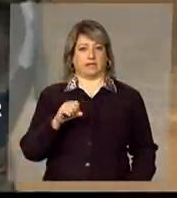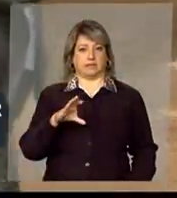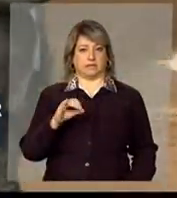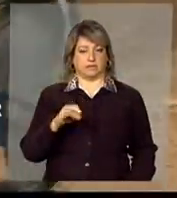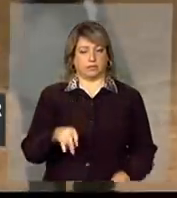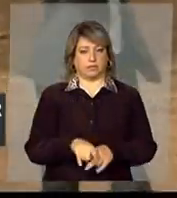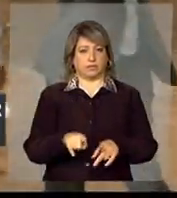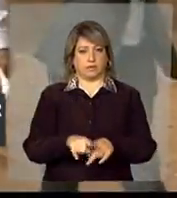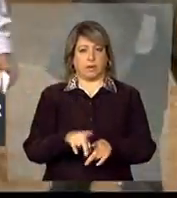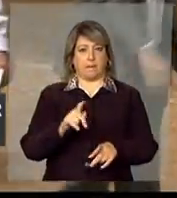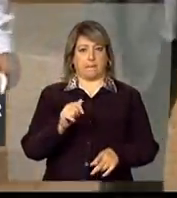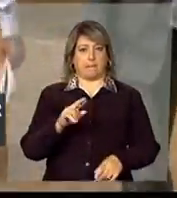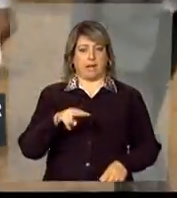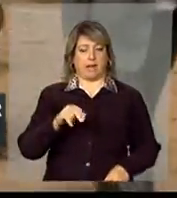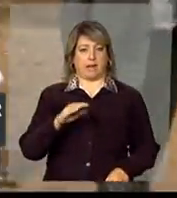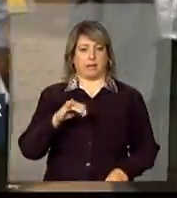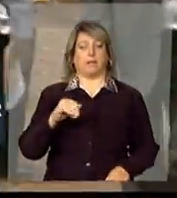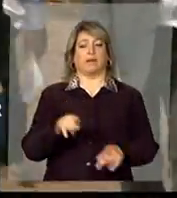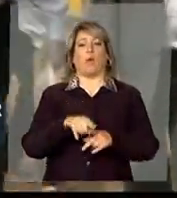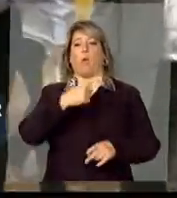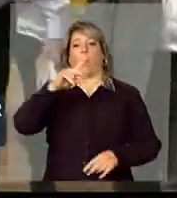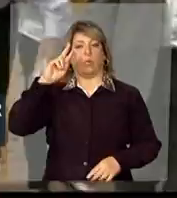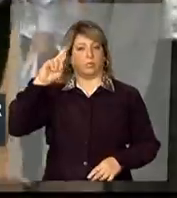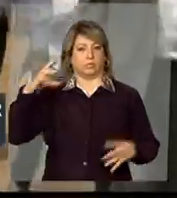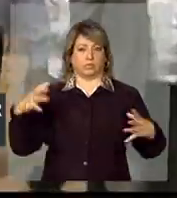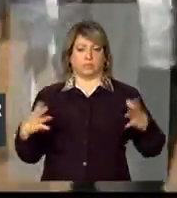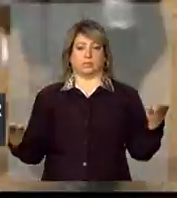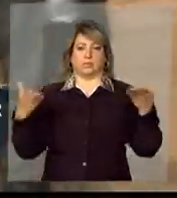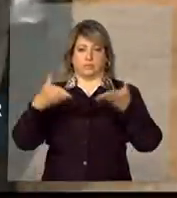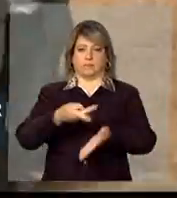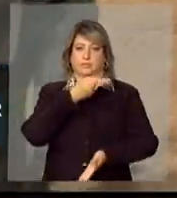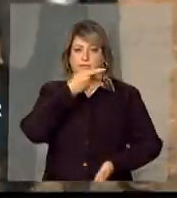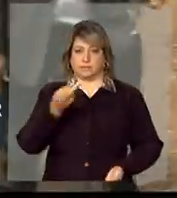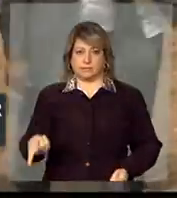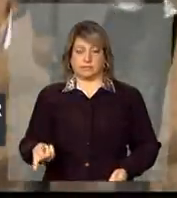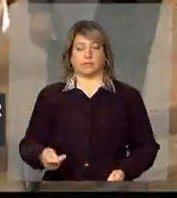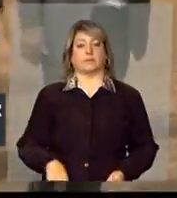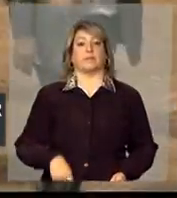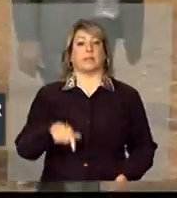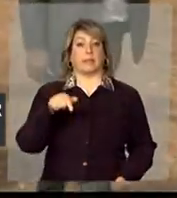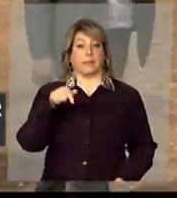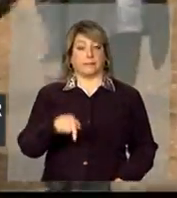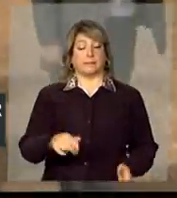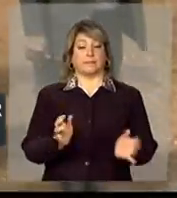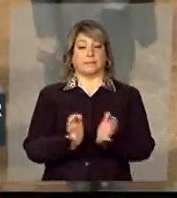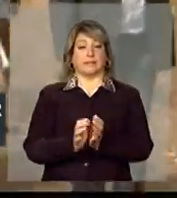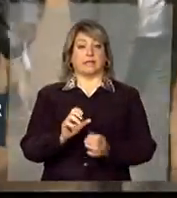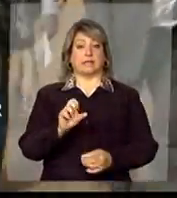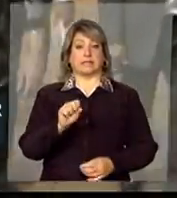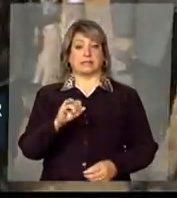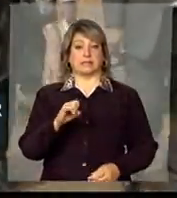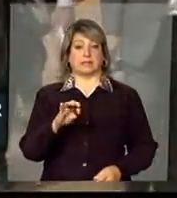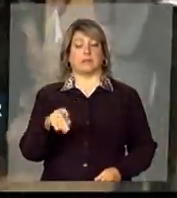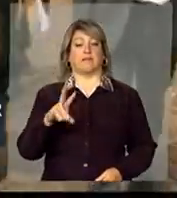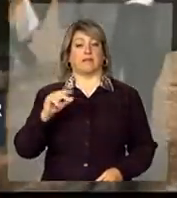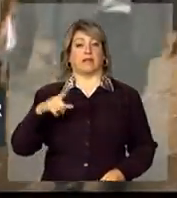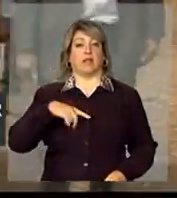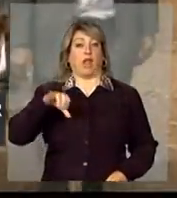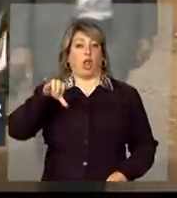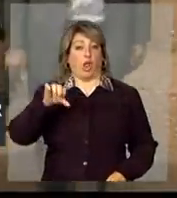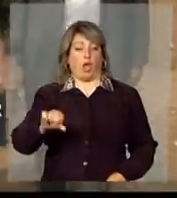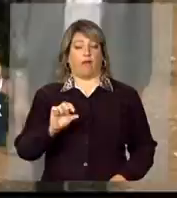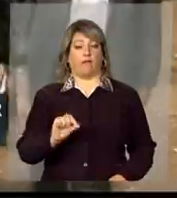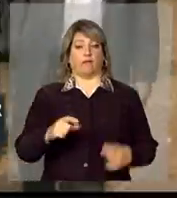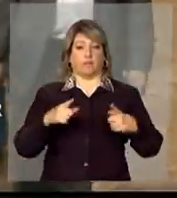e entre outras autoridades. O sistema adutor de Piaus terá 9 estações elevatórias de